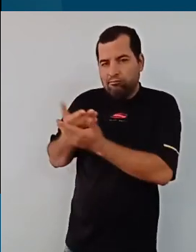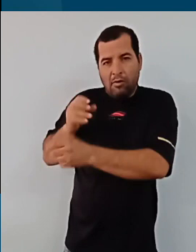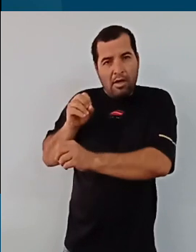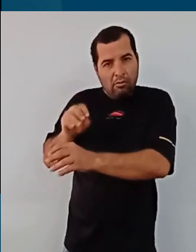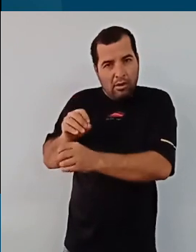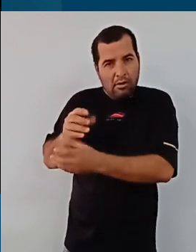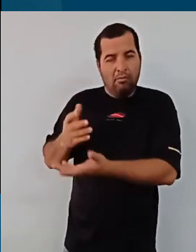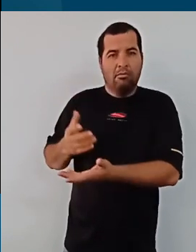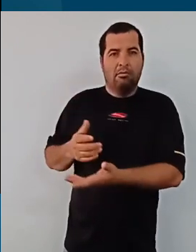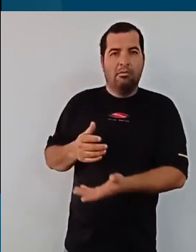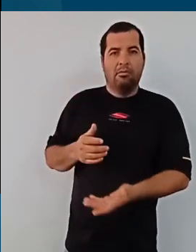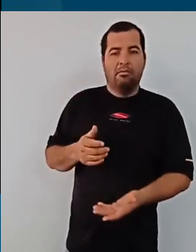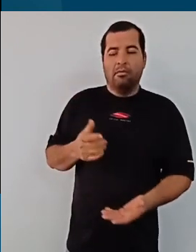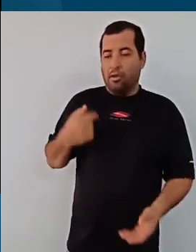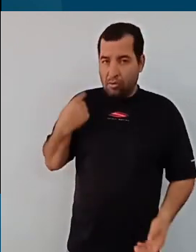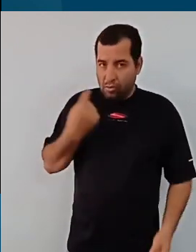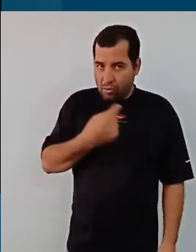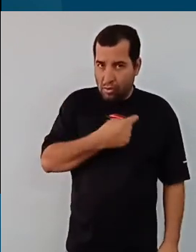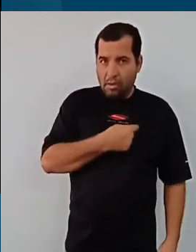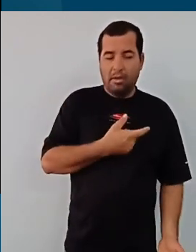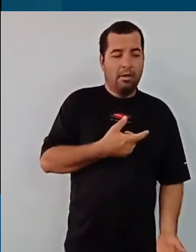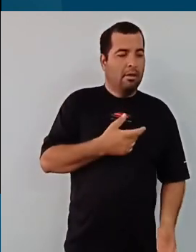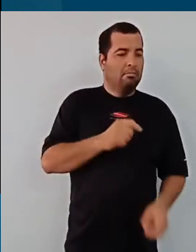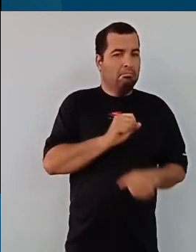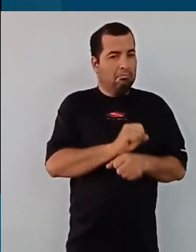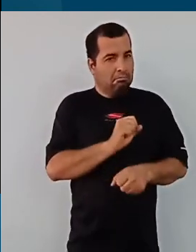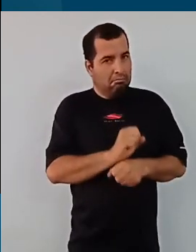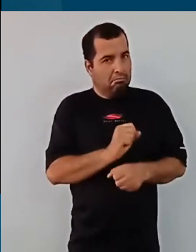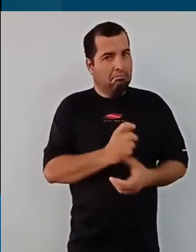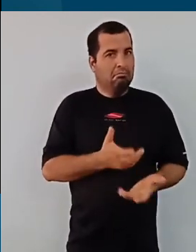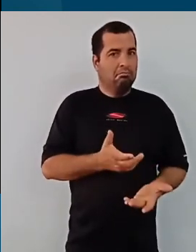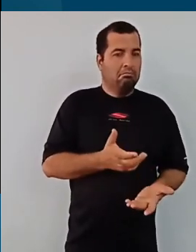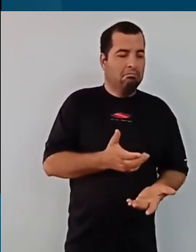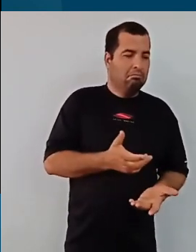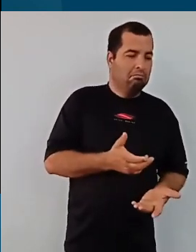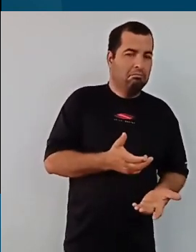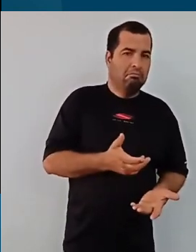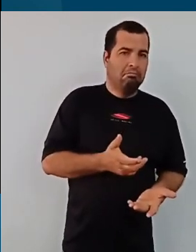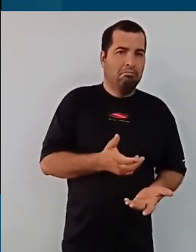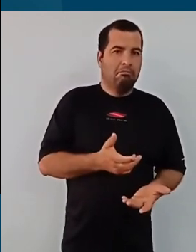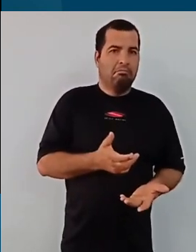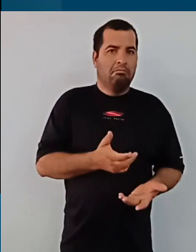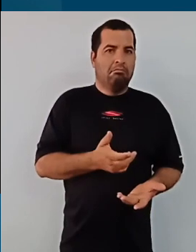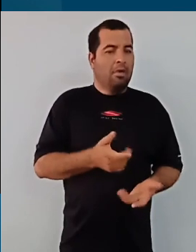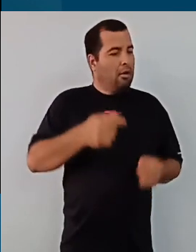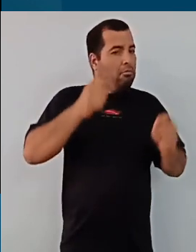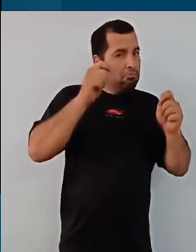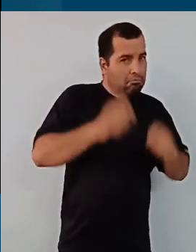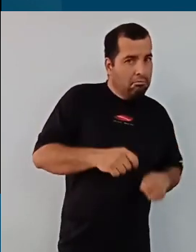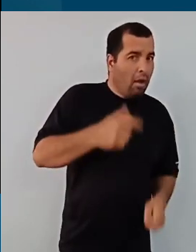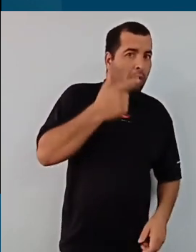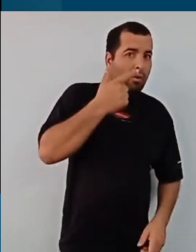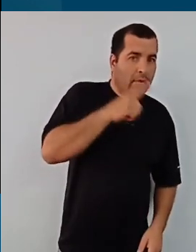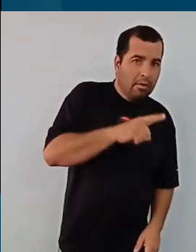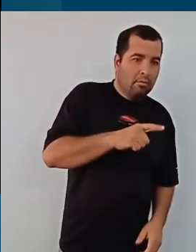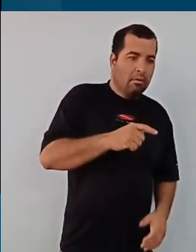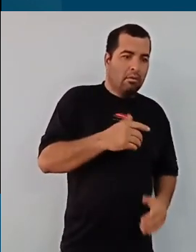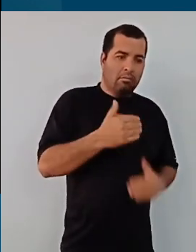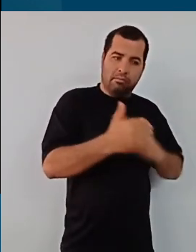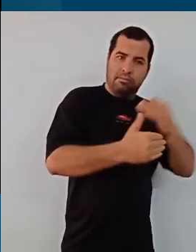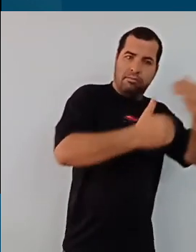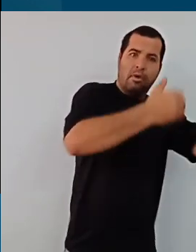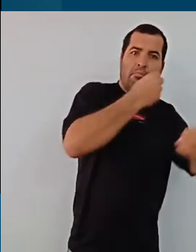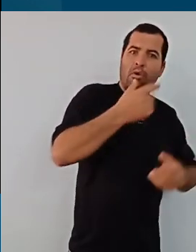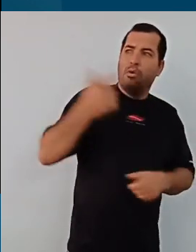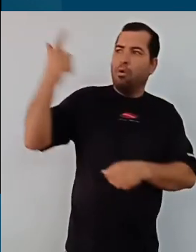né, que fez funcionar ou que obteve bons resultados em outro país, isso